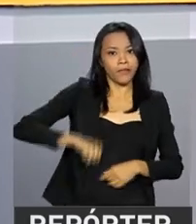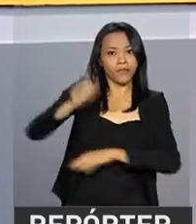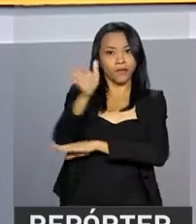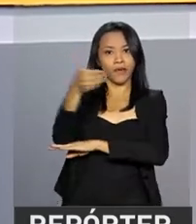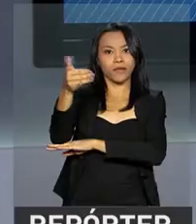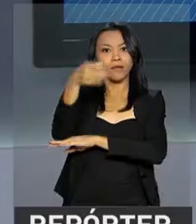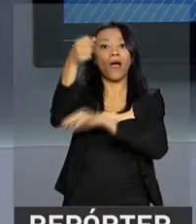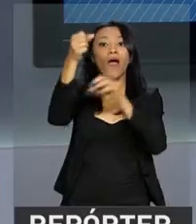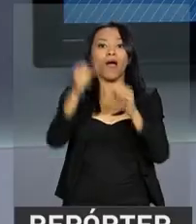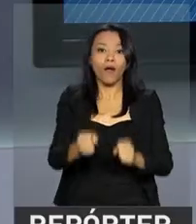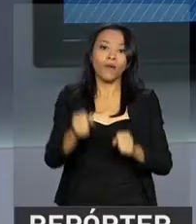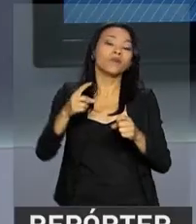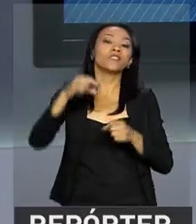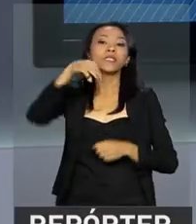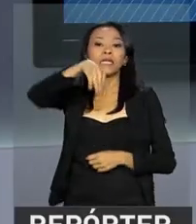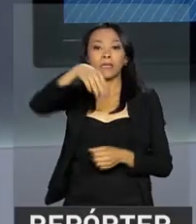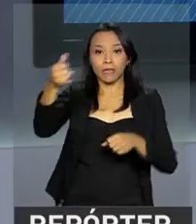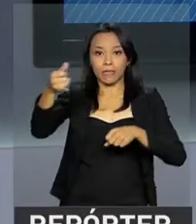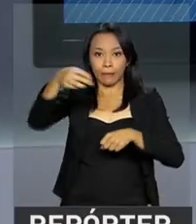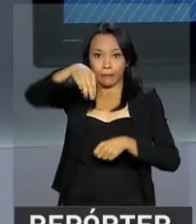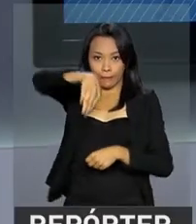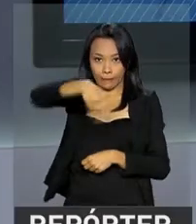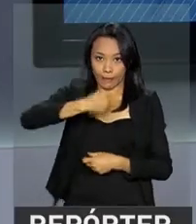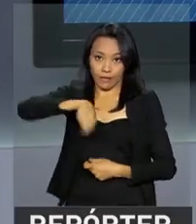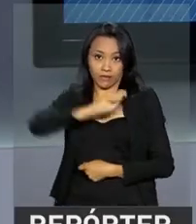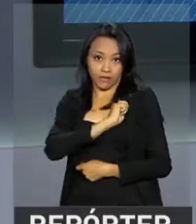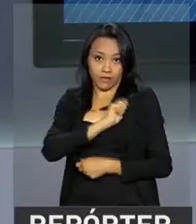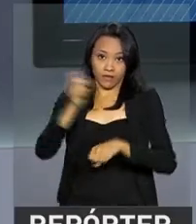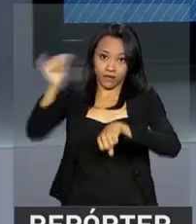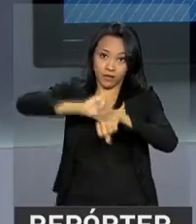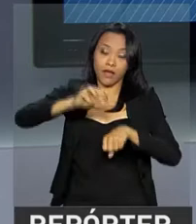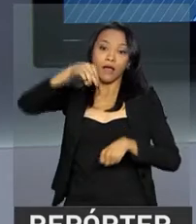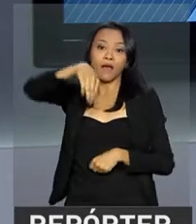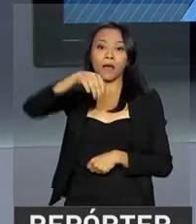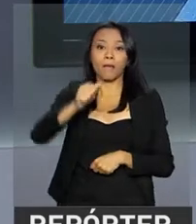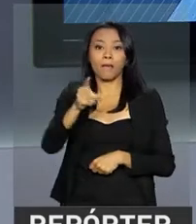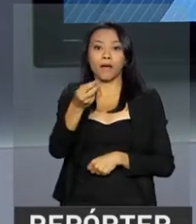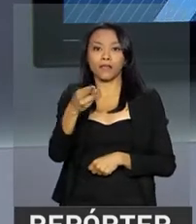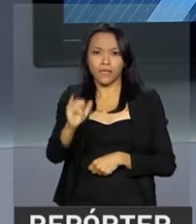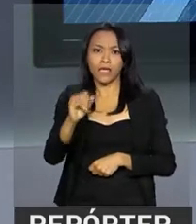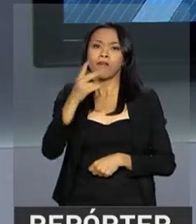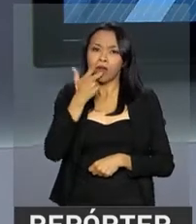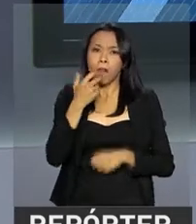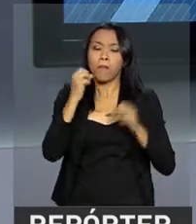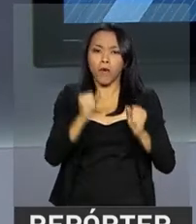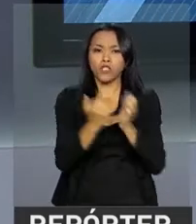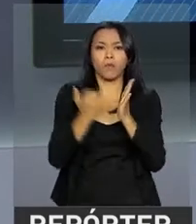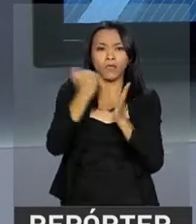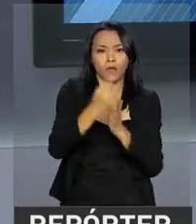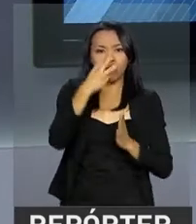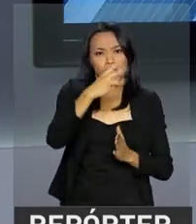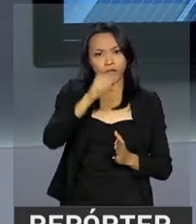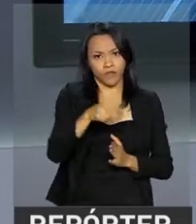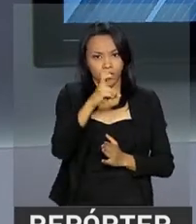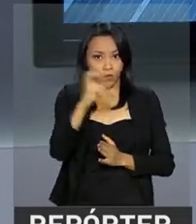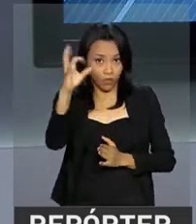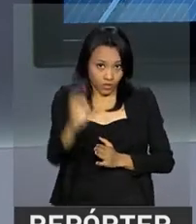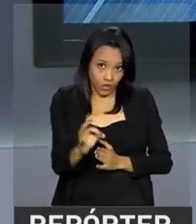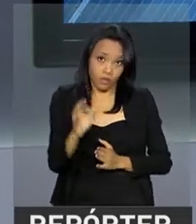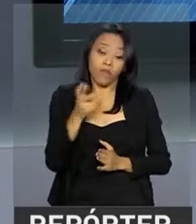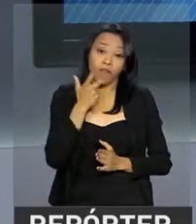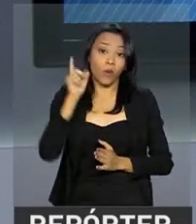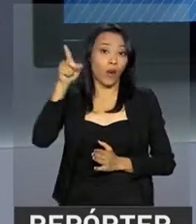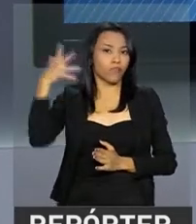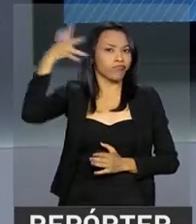Madrid. Para Diogo, a nossa economia pode crescer até 13,5% sem pressão inflacionária. Ele disse ainda